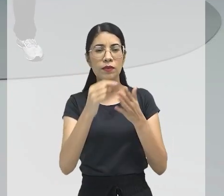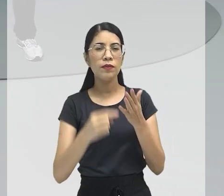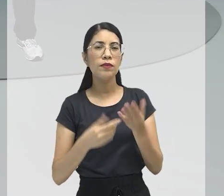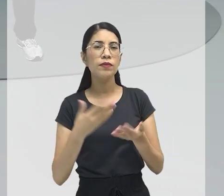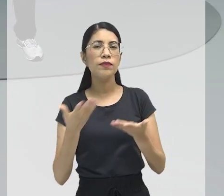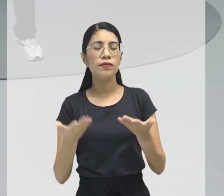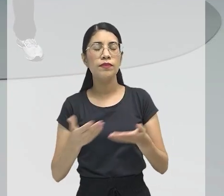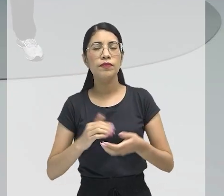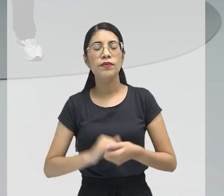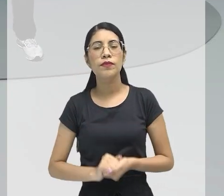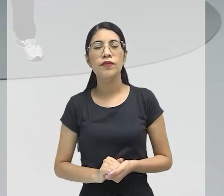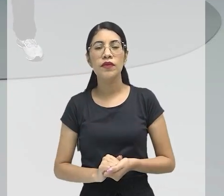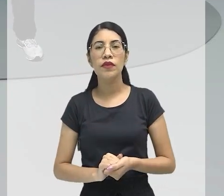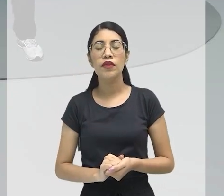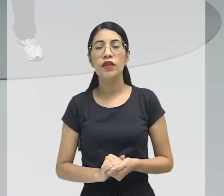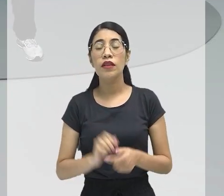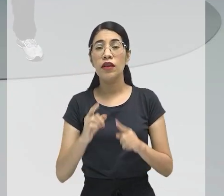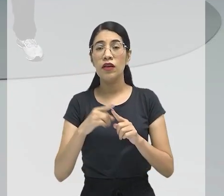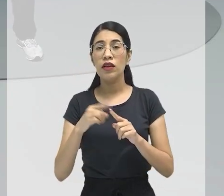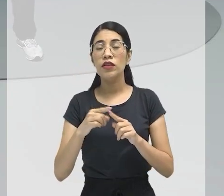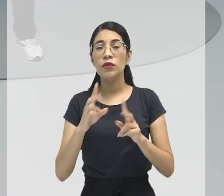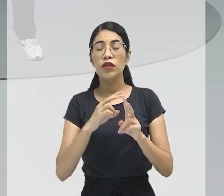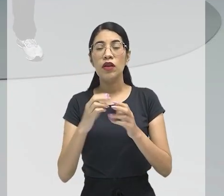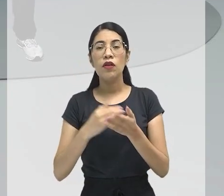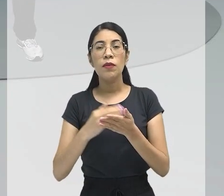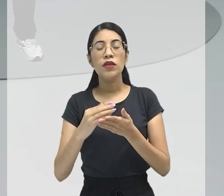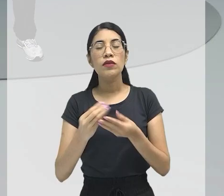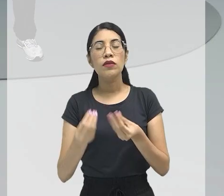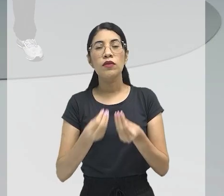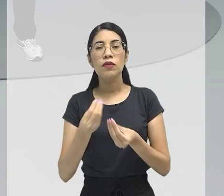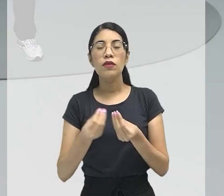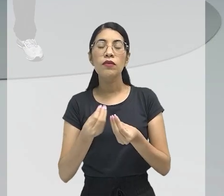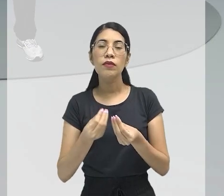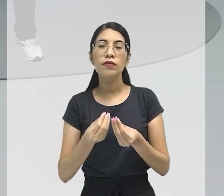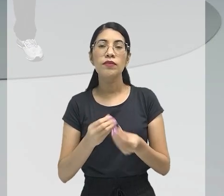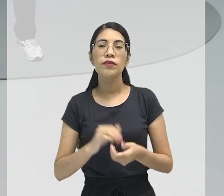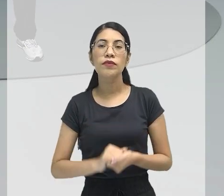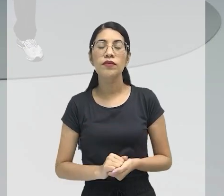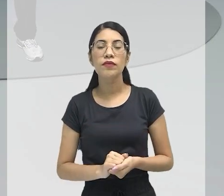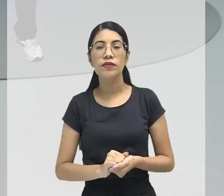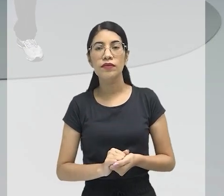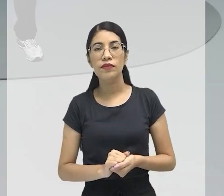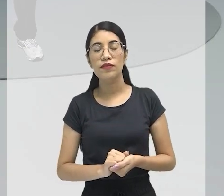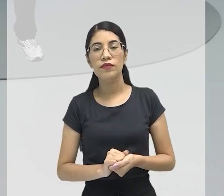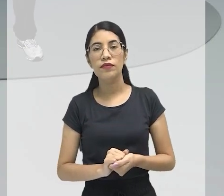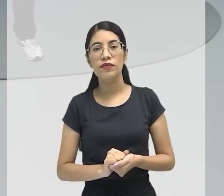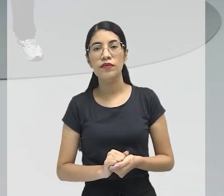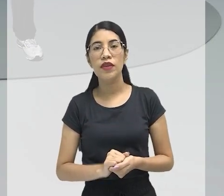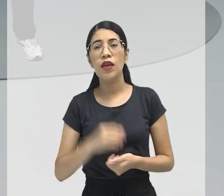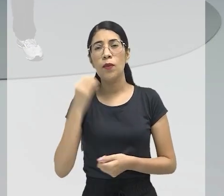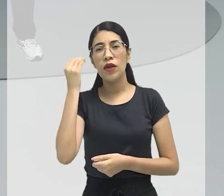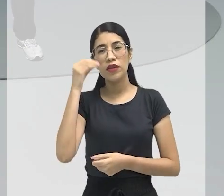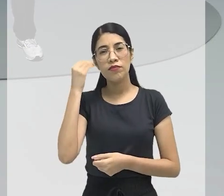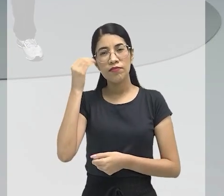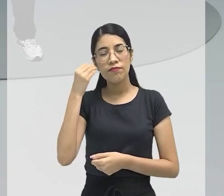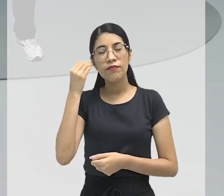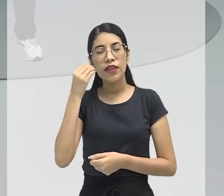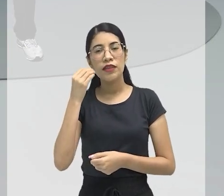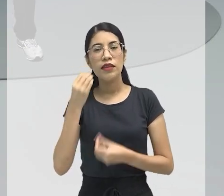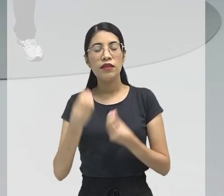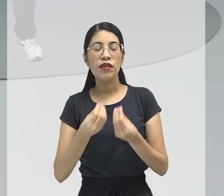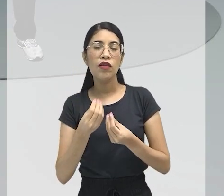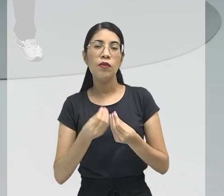temos do Uka-Uka. O Uka-Uka, né, vem sendo introduzido em karatê, olha aí, ó, que eu falei com vocês, né? Em karatê experimental,